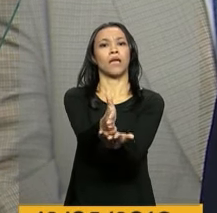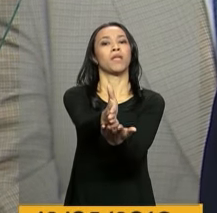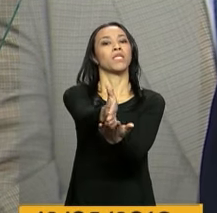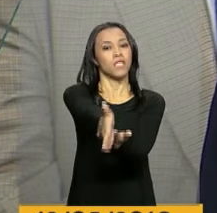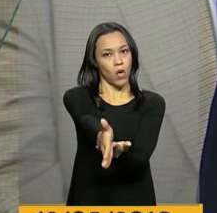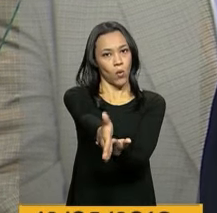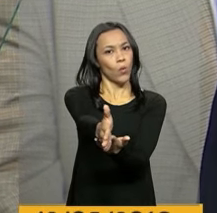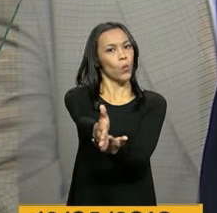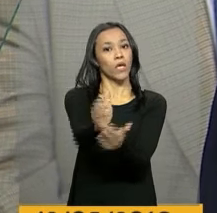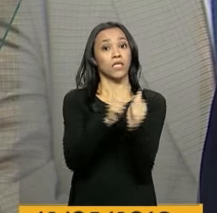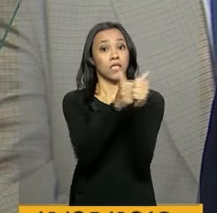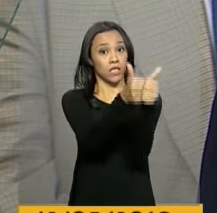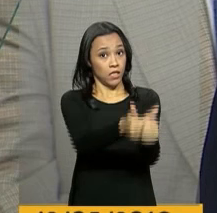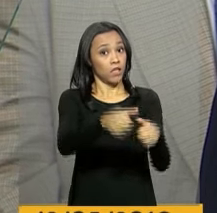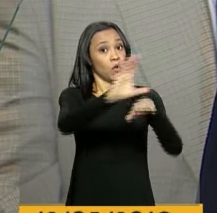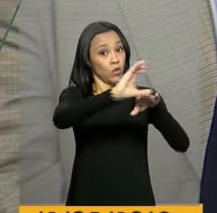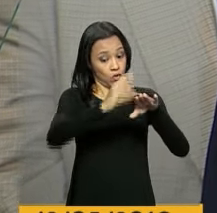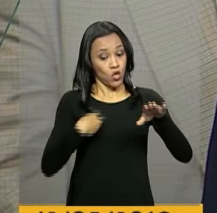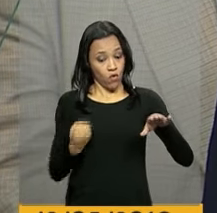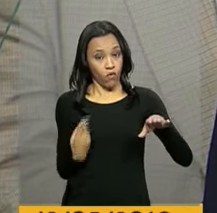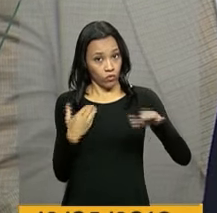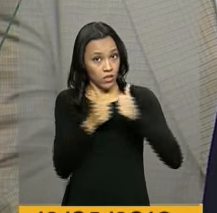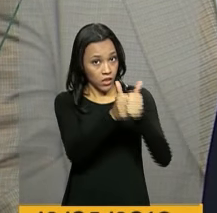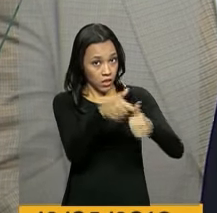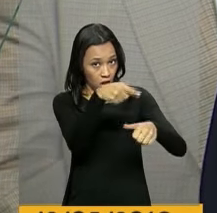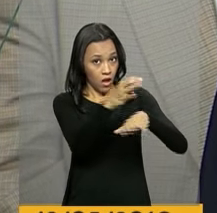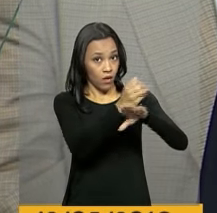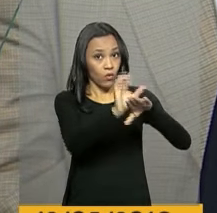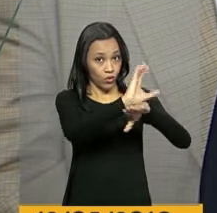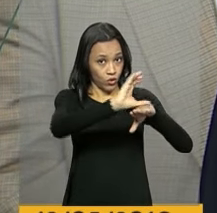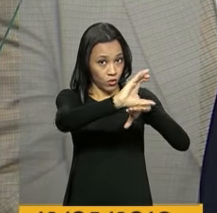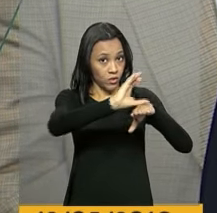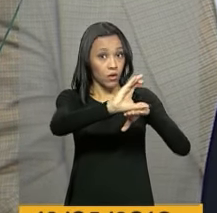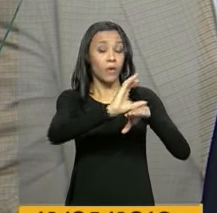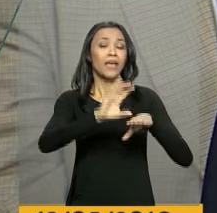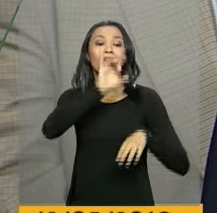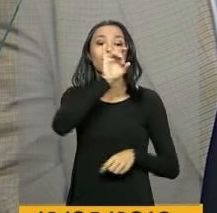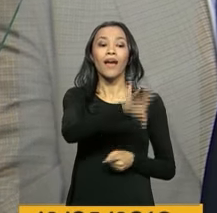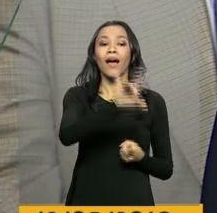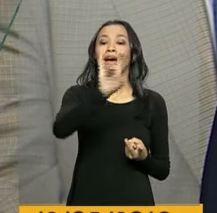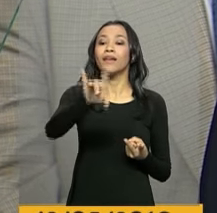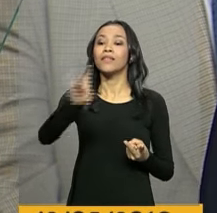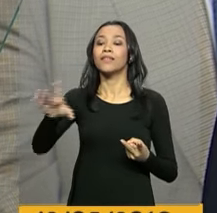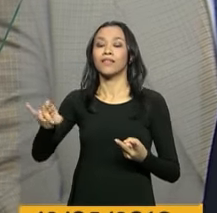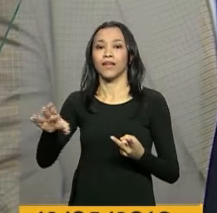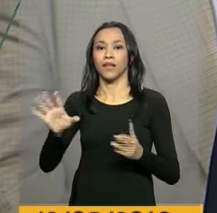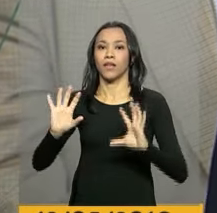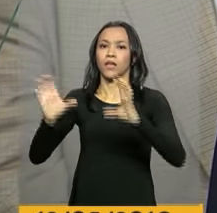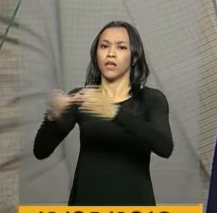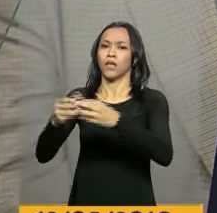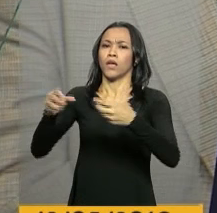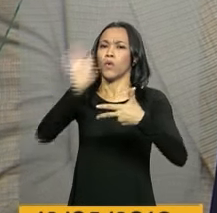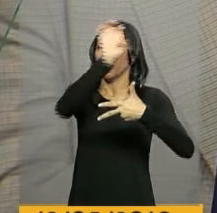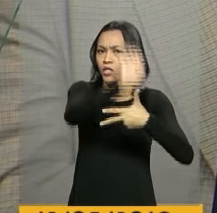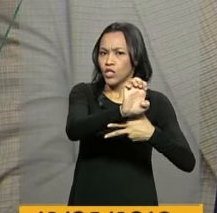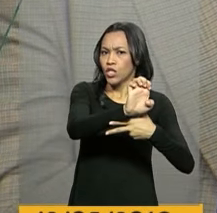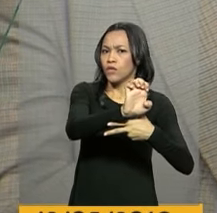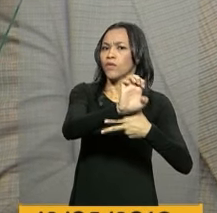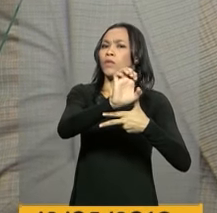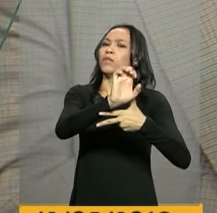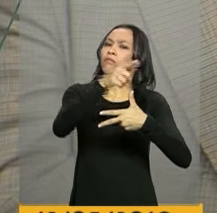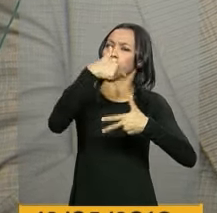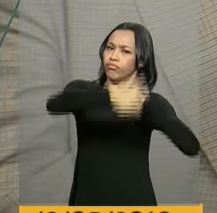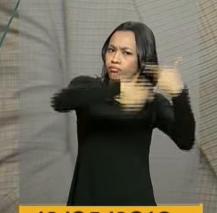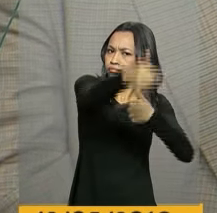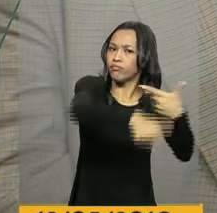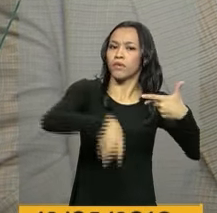própria Constituição, e eu a cumprirei, no sentido de que cada órgão do poder tem as suas tarefas. O Executivo executa, o Legislativo legisla,